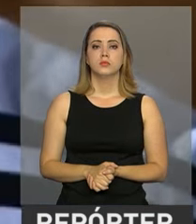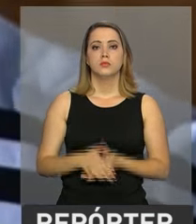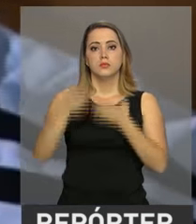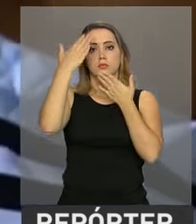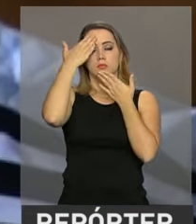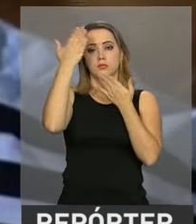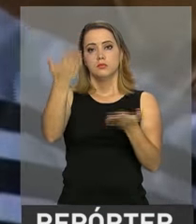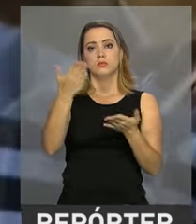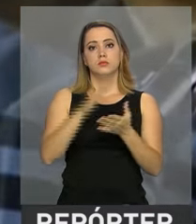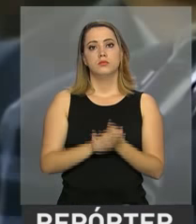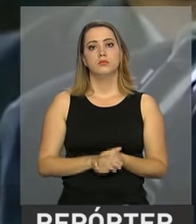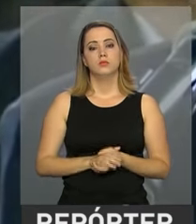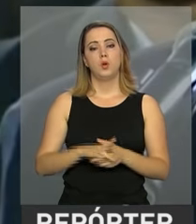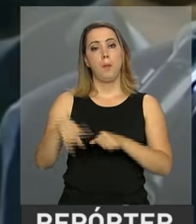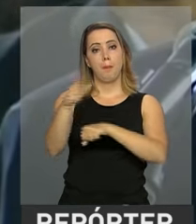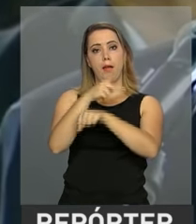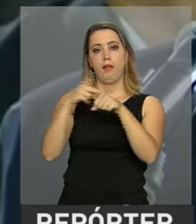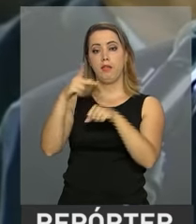Muchas gracias, Colômbia.